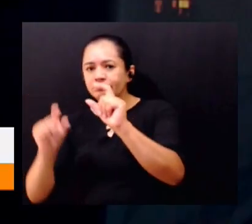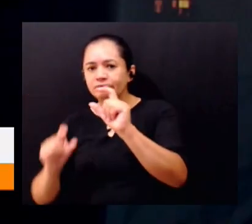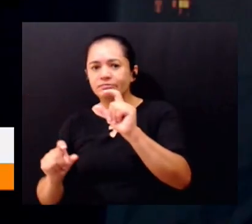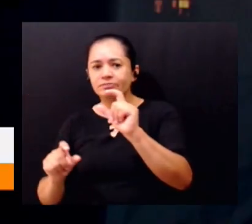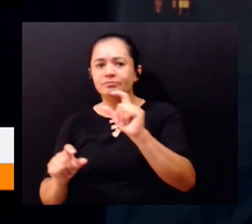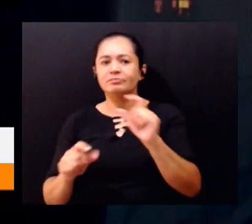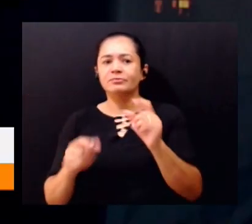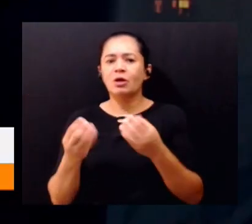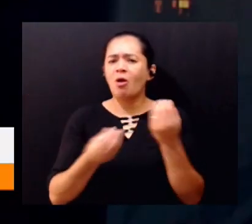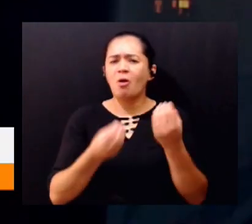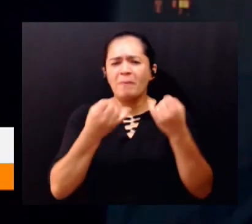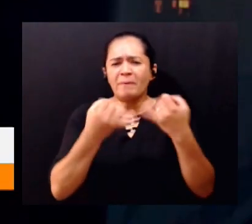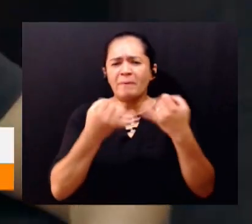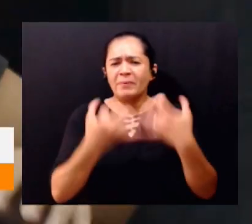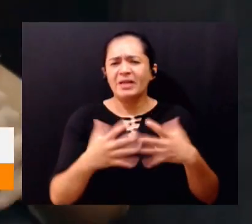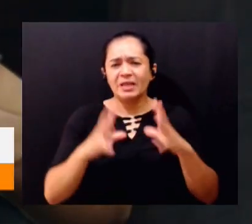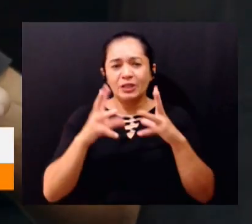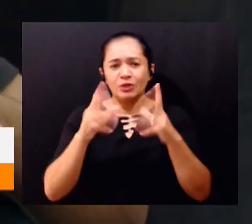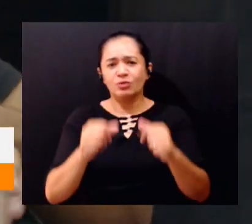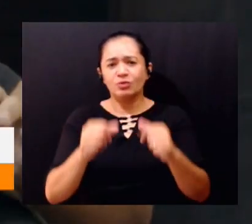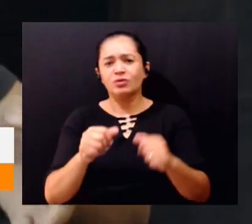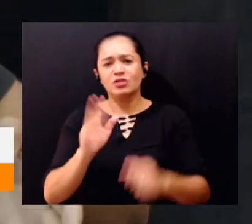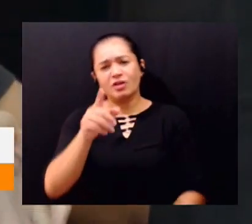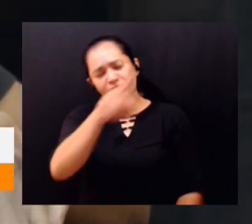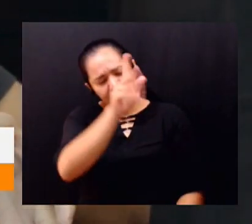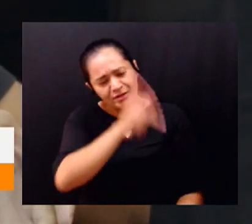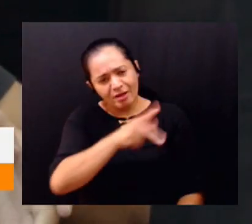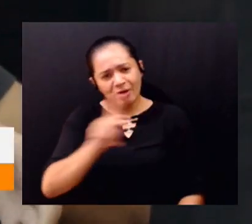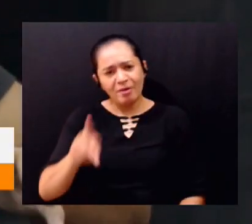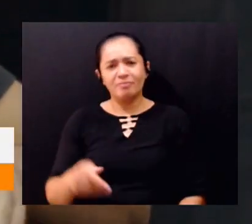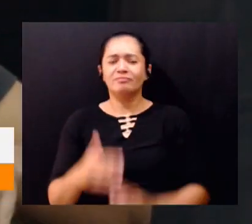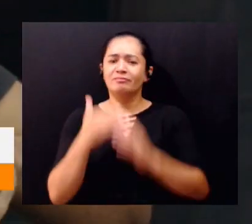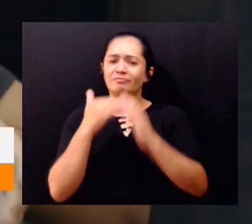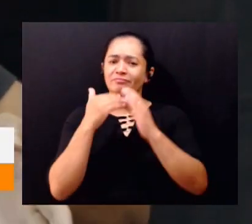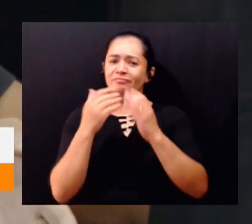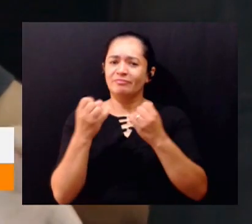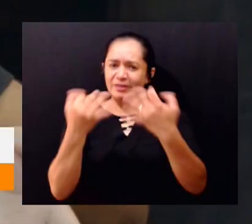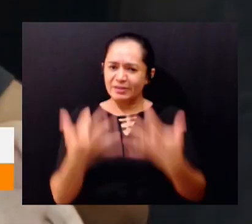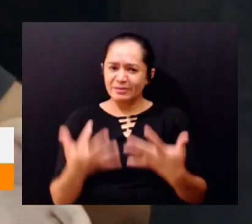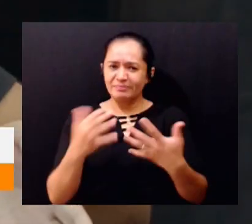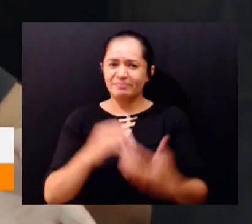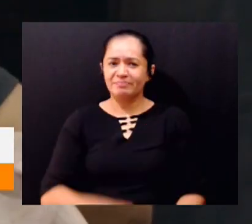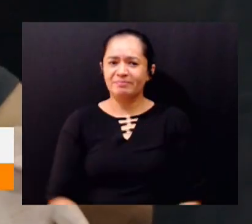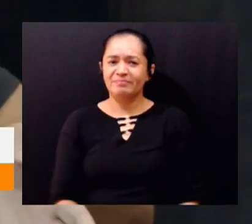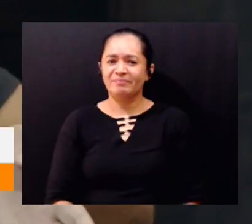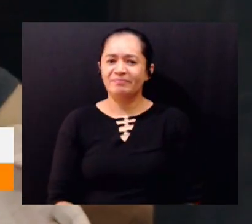tudo, já que você é professor, manda ver. Então vamos lá. Então, a charge e as tirinhas, elas são classificadas como desenhos de